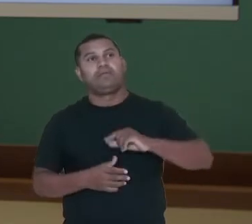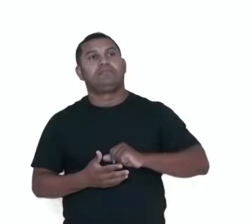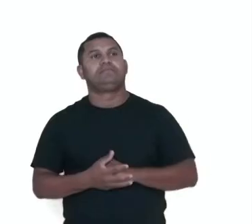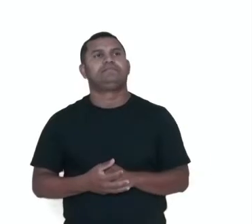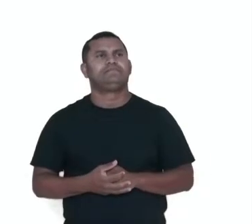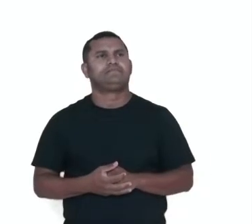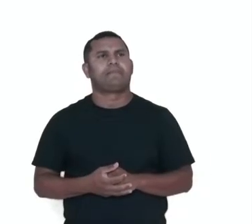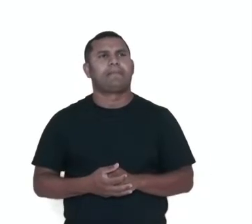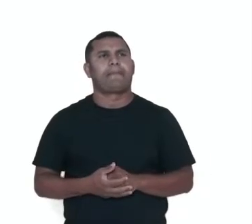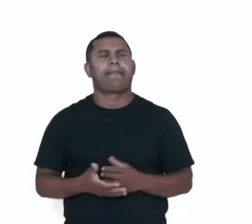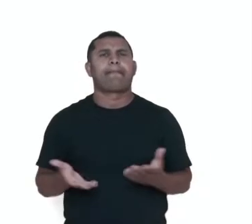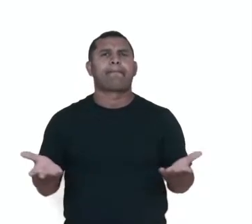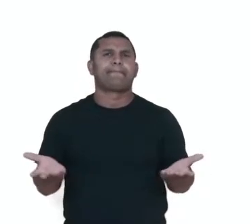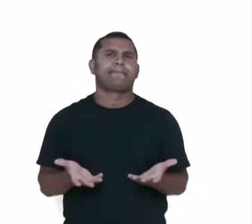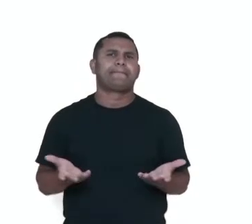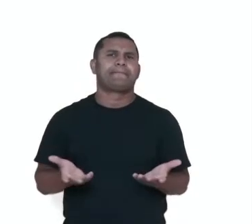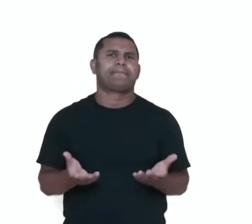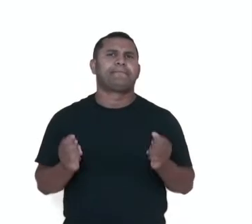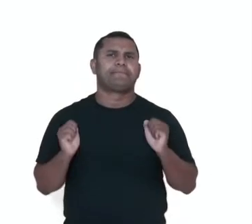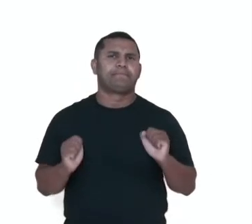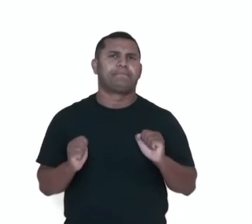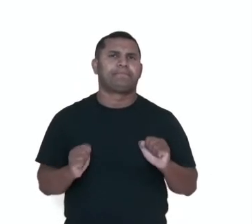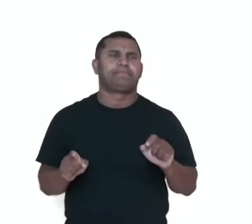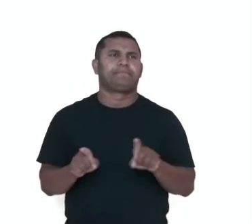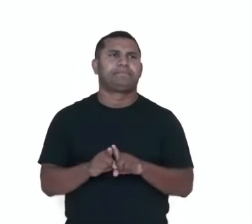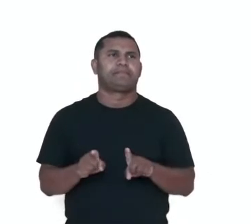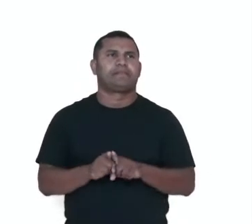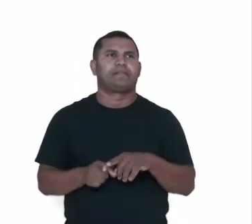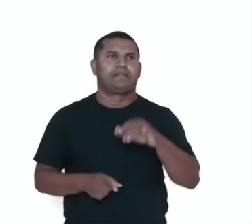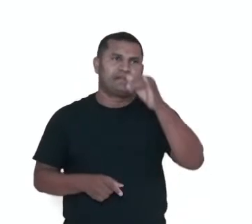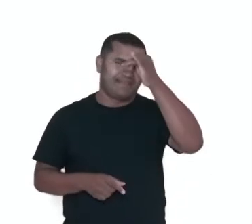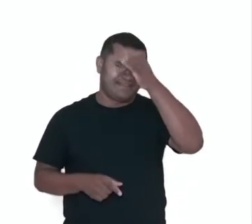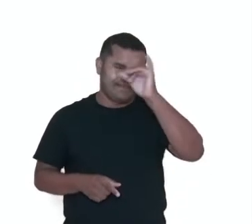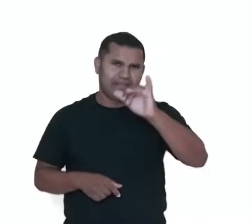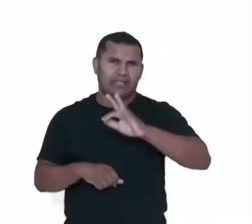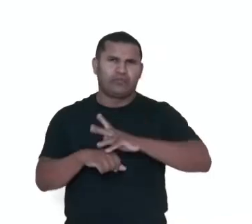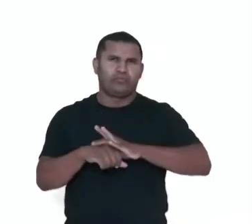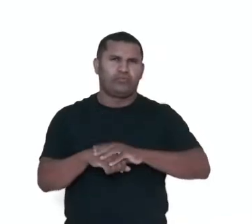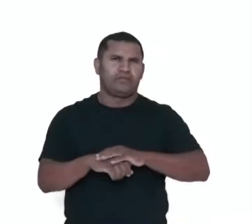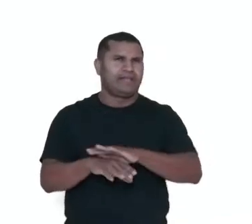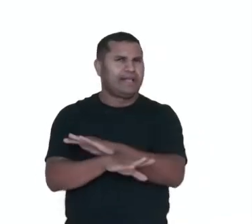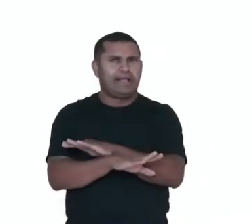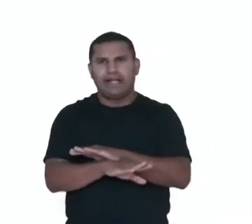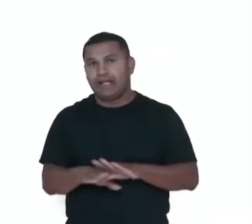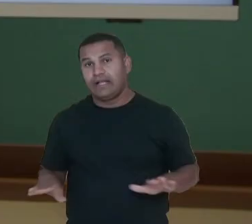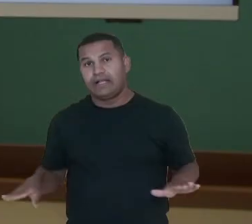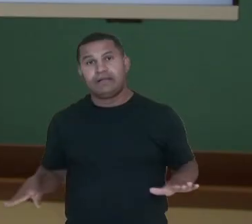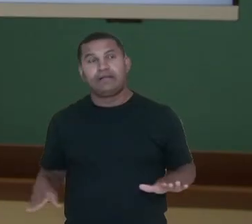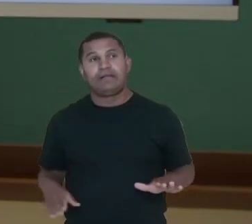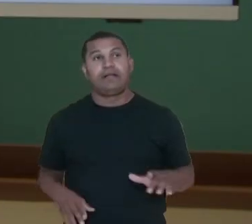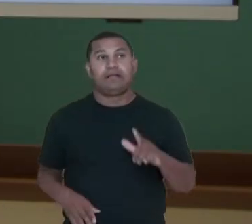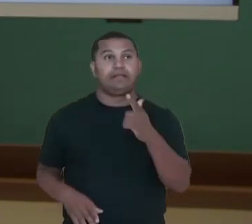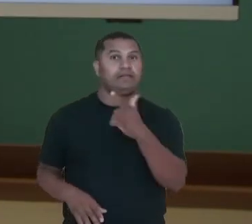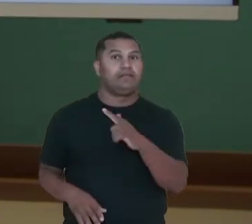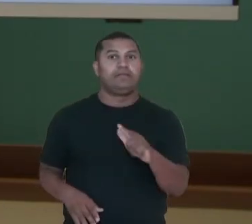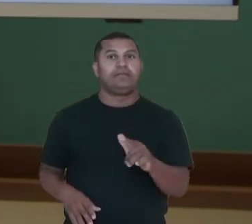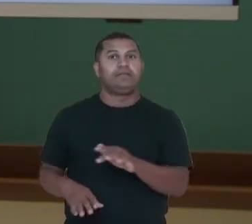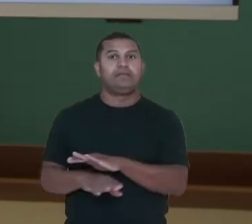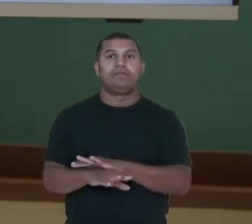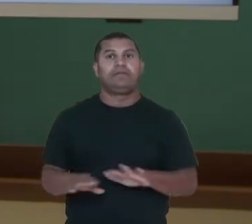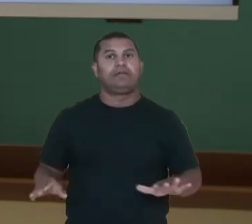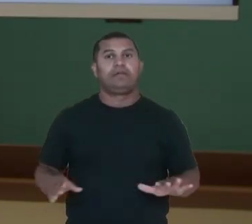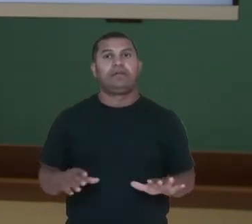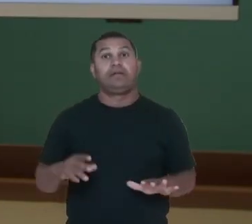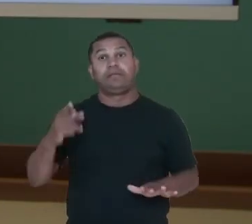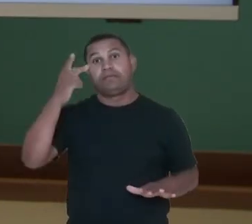É possível erradicar doenças transmitíveis? O que é erradicar? É não ter mais casos. É possível? Sim, é